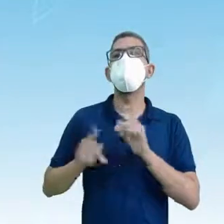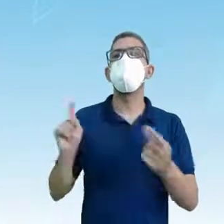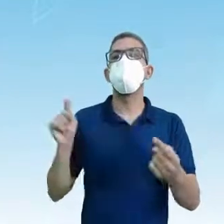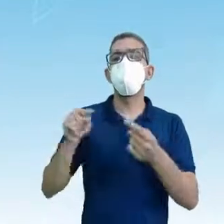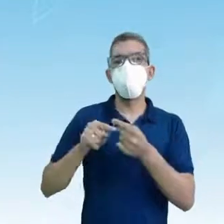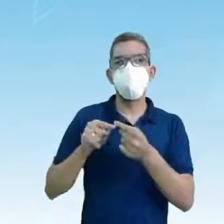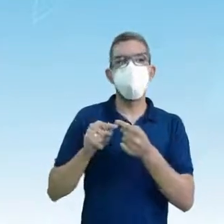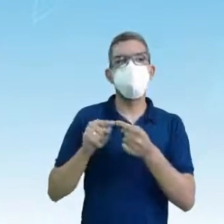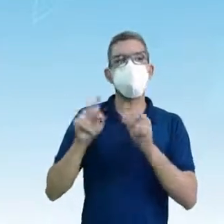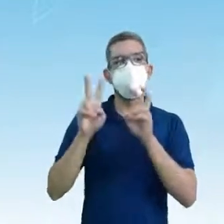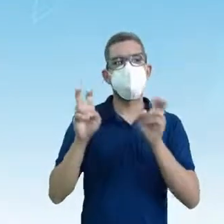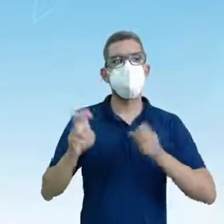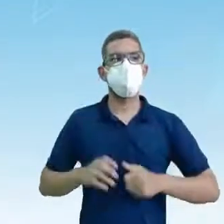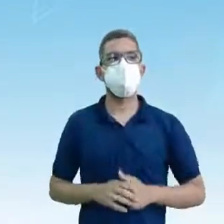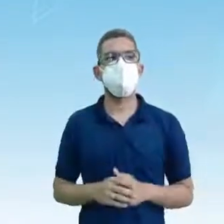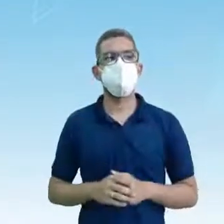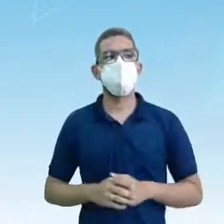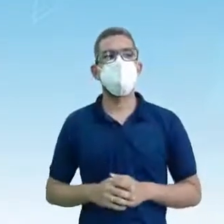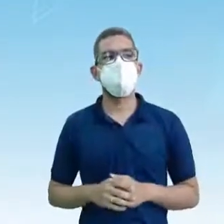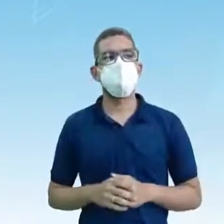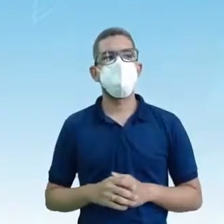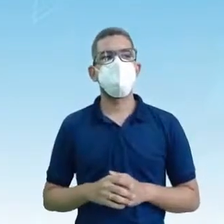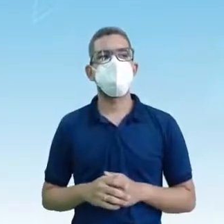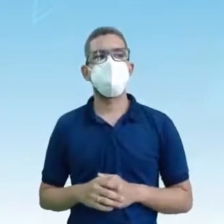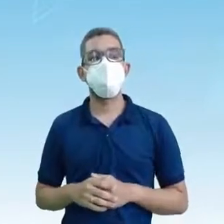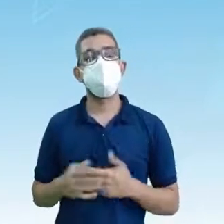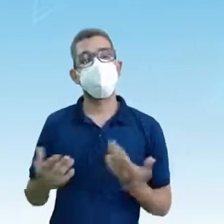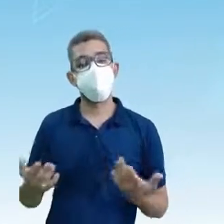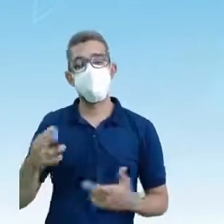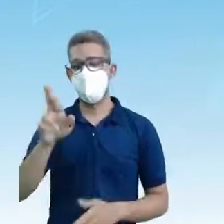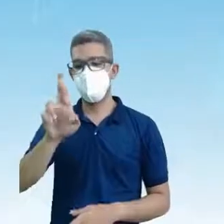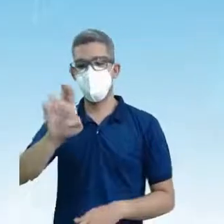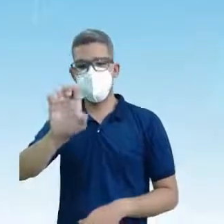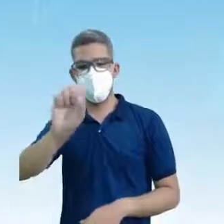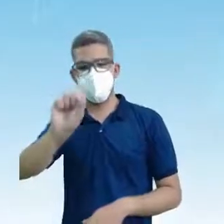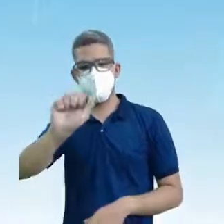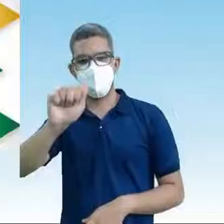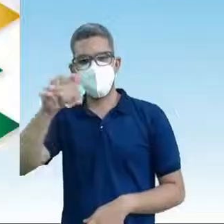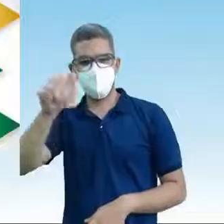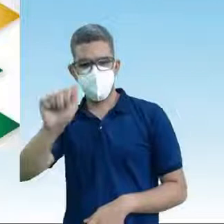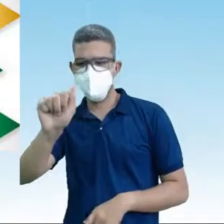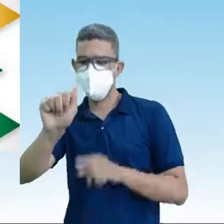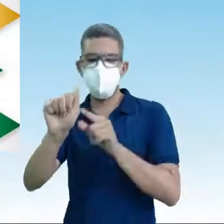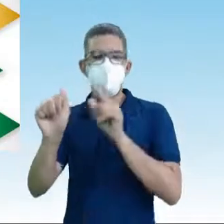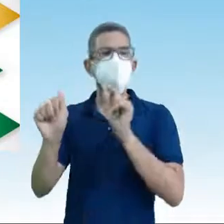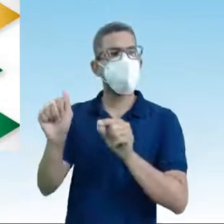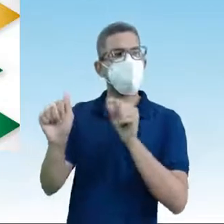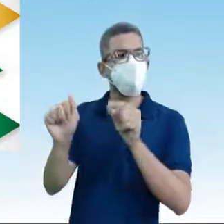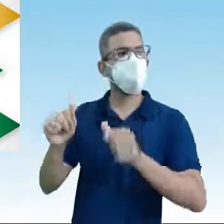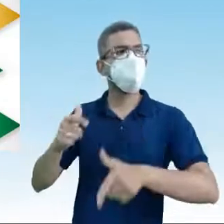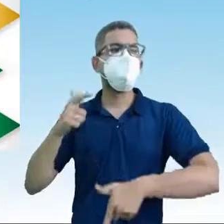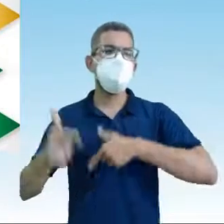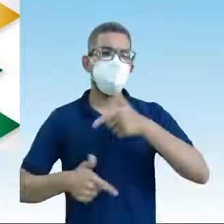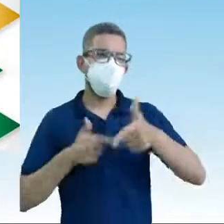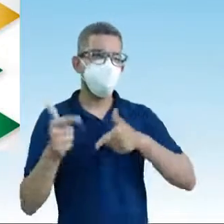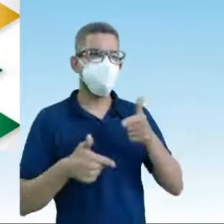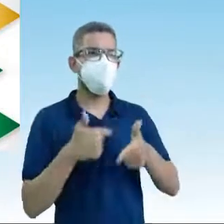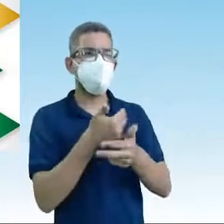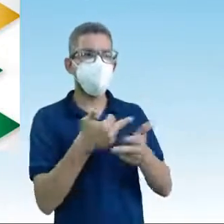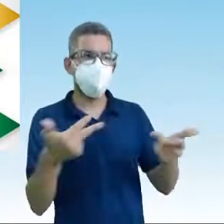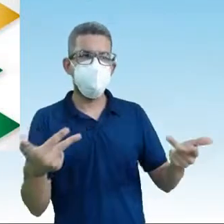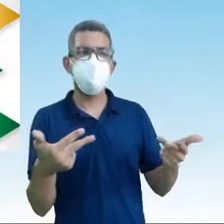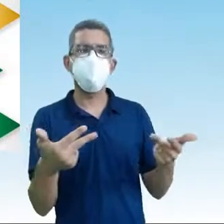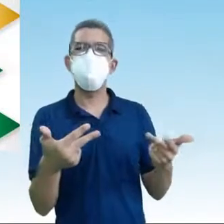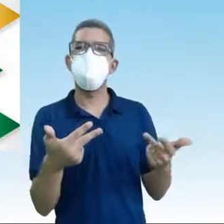relacionados ao tema. A Resama, ela vem justamente trabalhando com essas